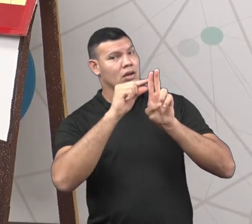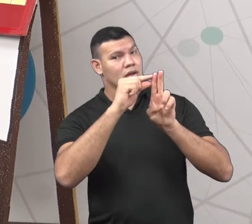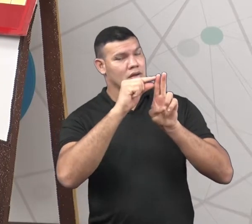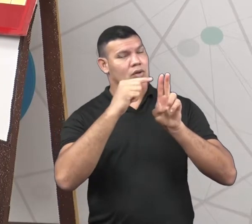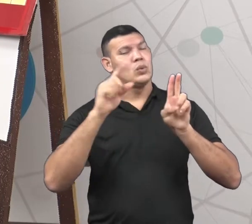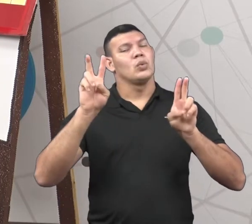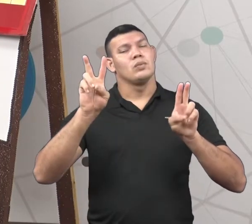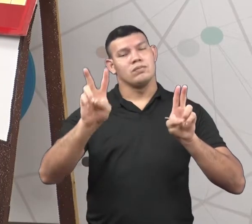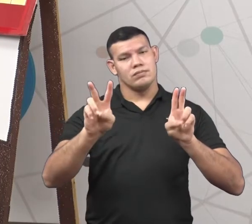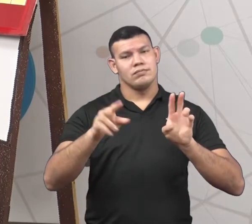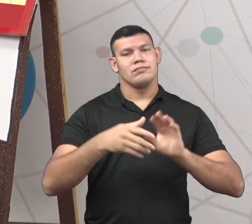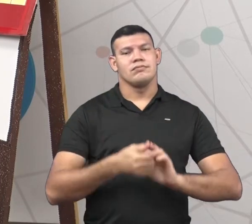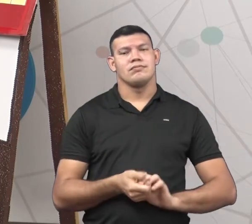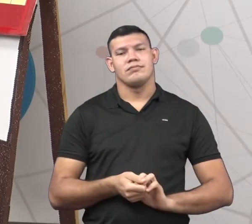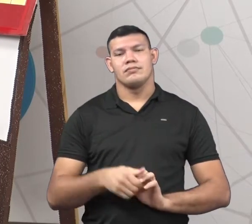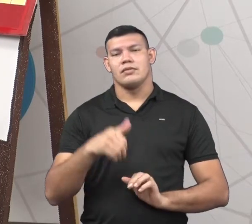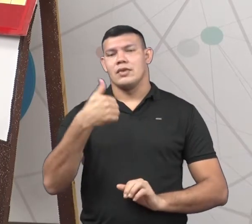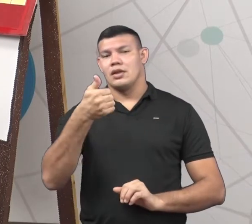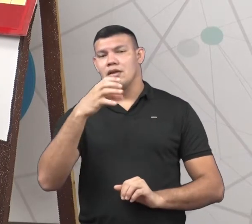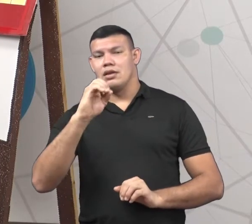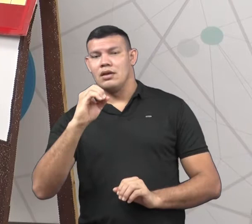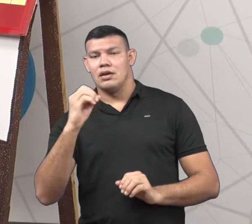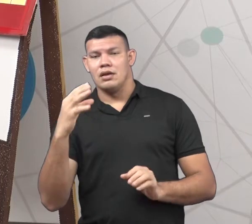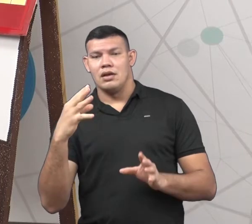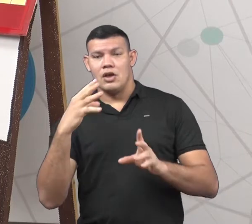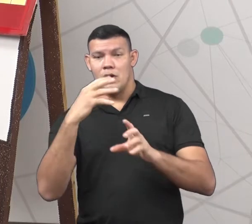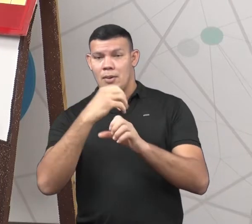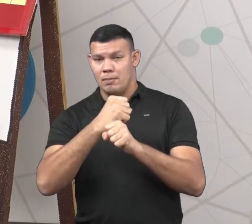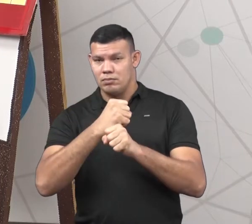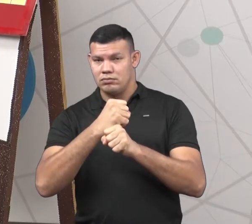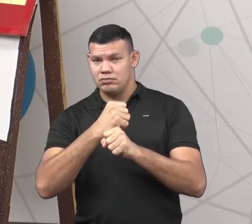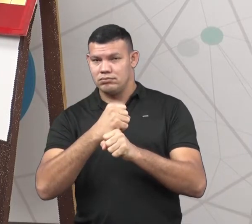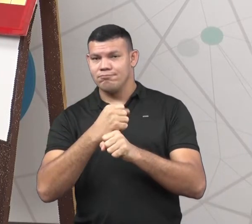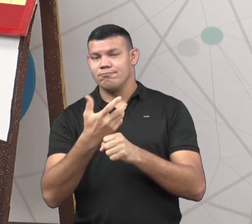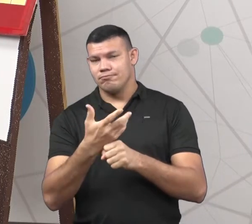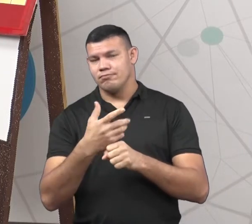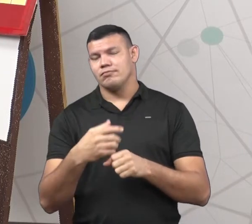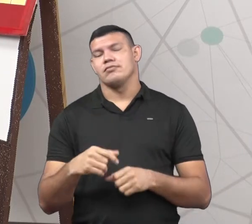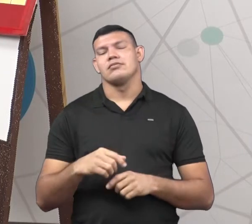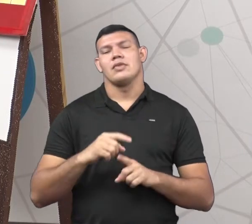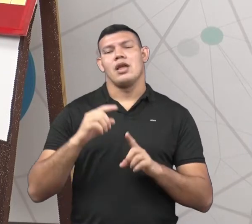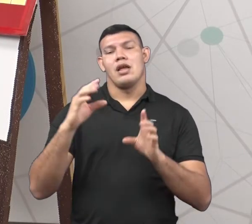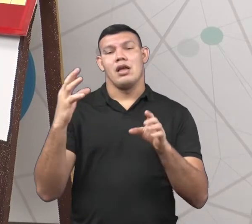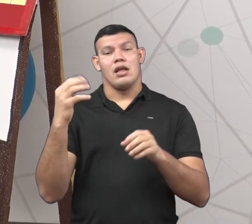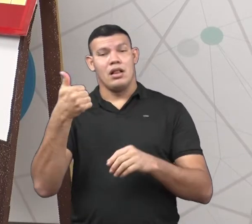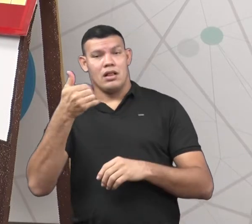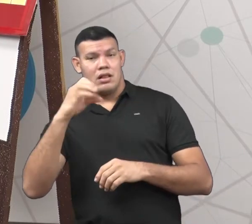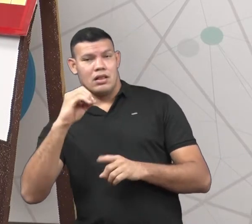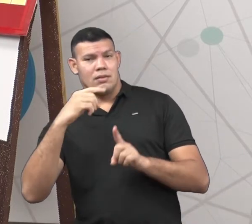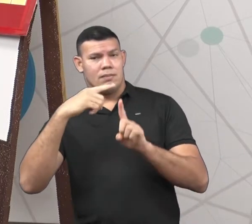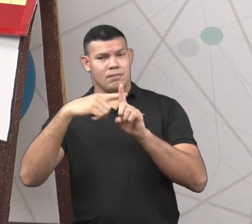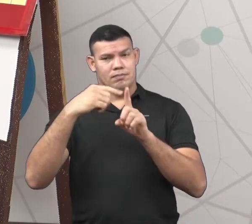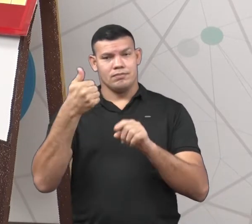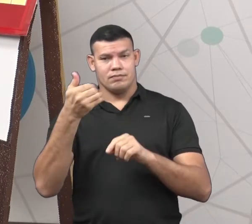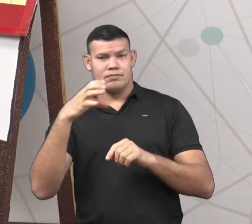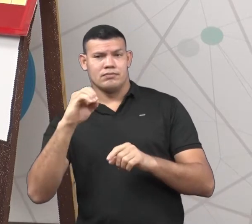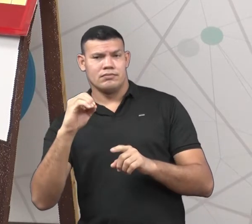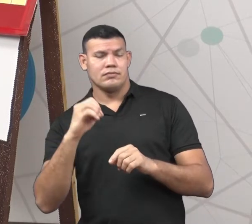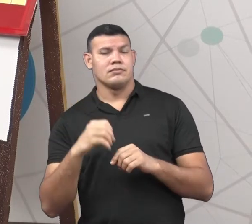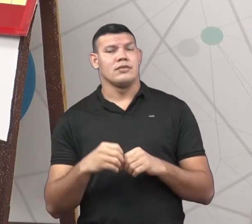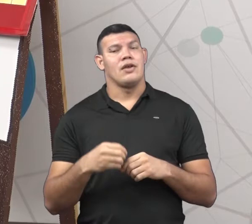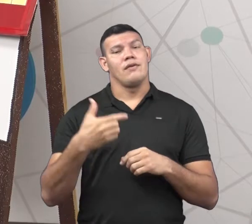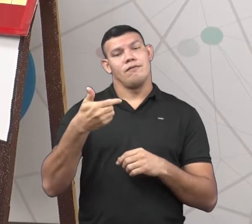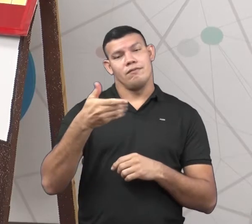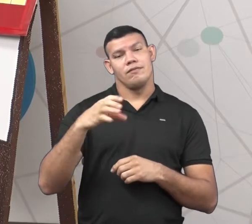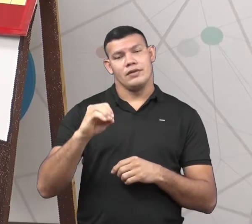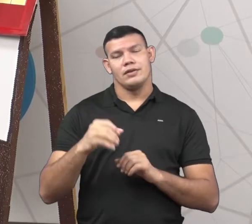vou contar 10 mais 10, quanto que eu vou ter? 20. Então, o valor desse número na posição que ele está